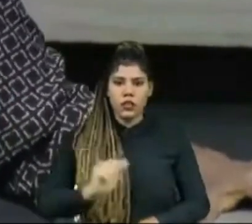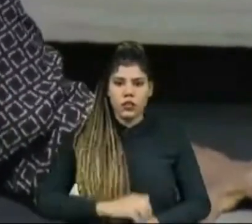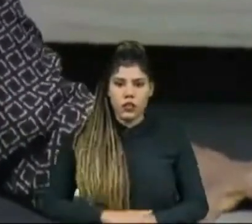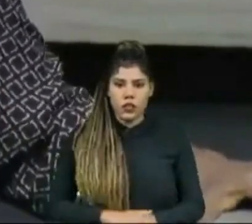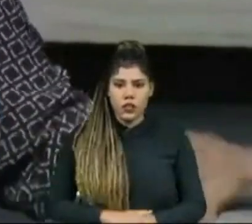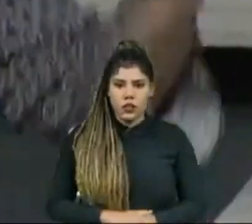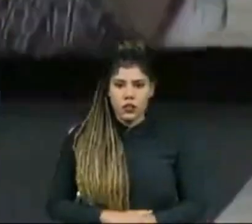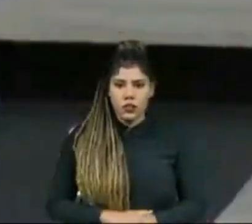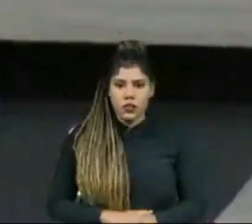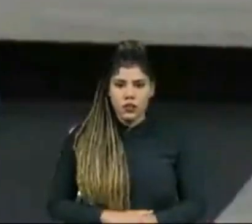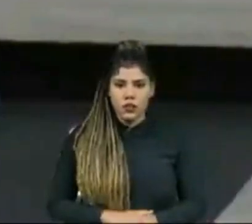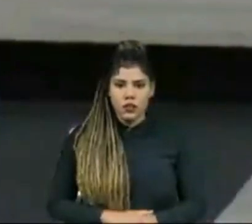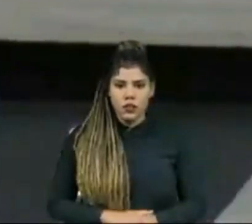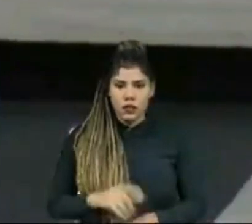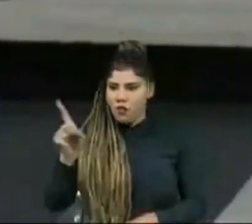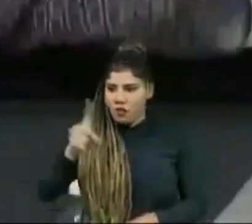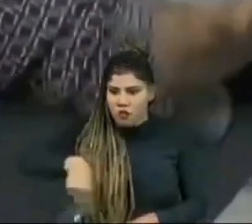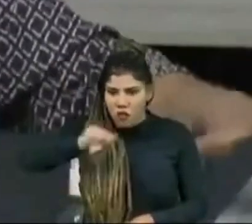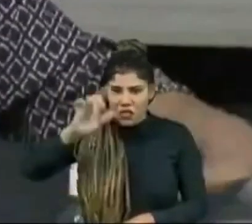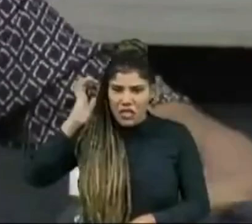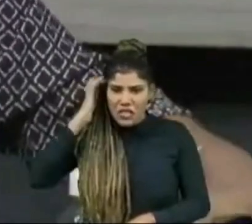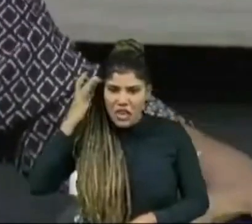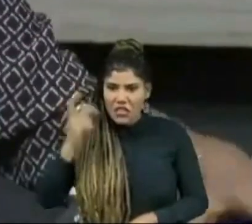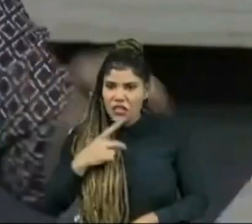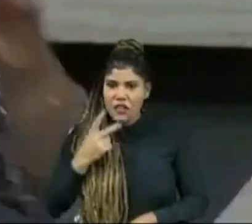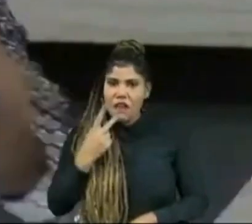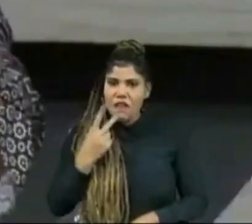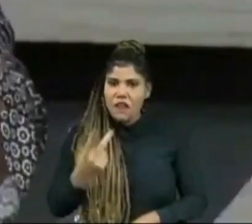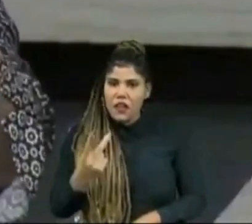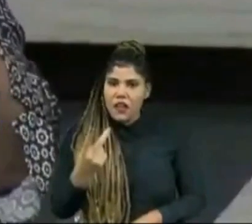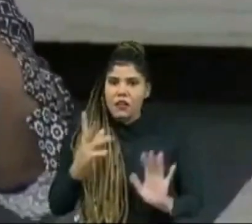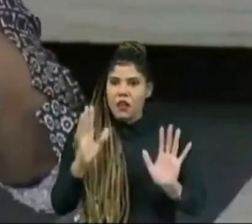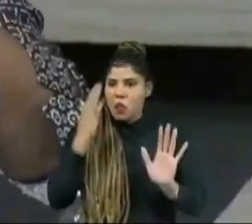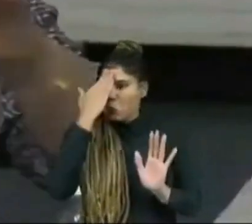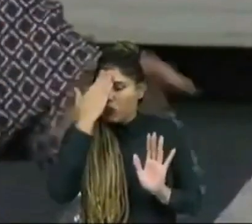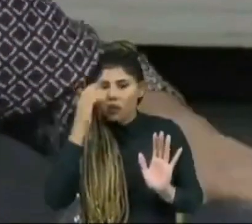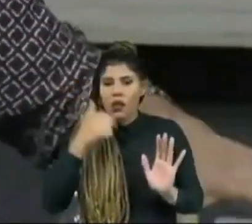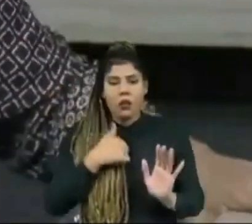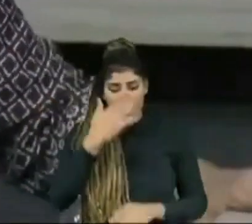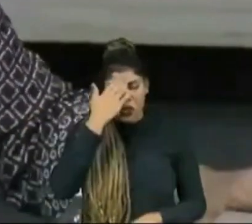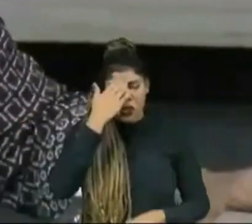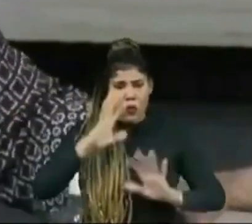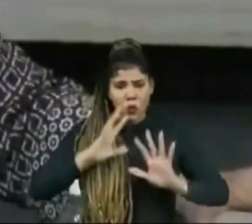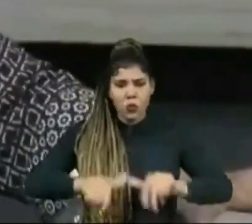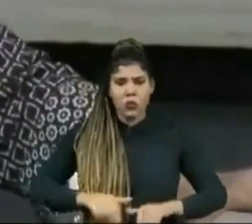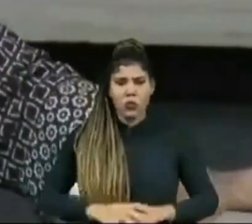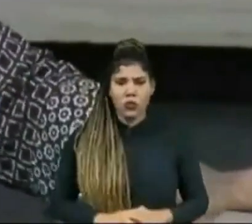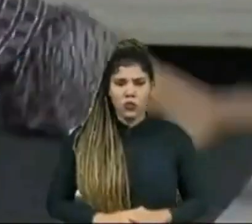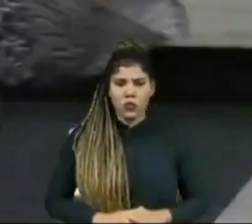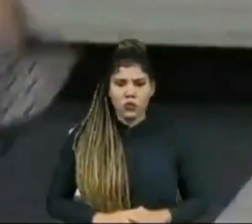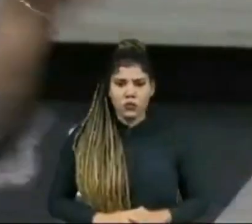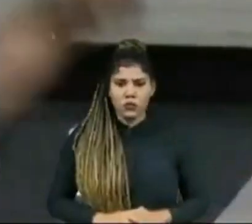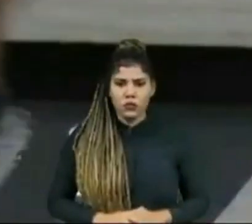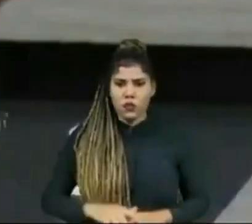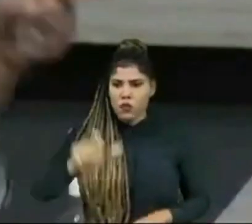Aqui não estão falando com nenhuma, fingindo aqui que sei das coisas, não. infeliz